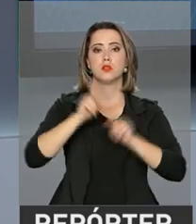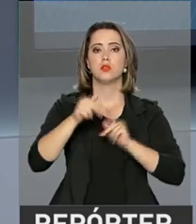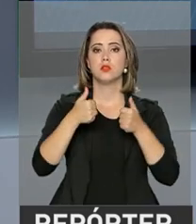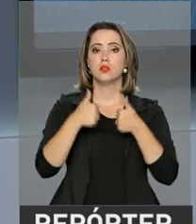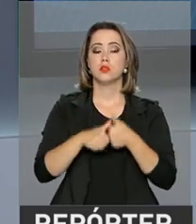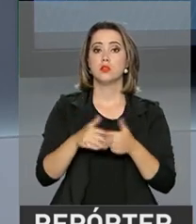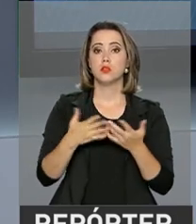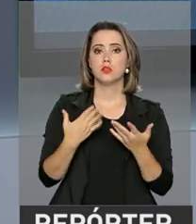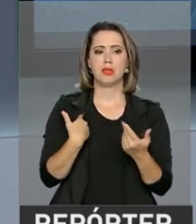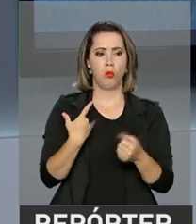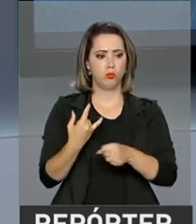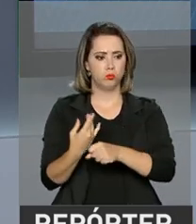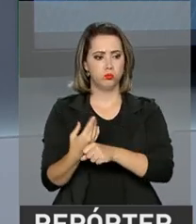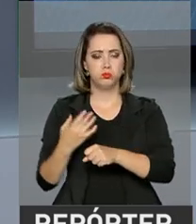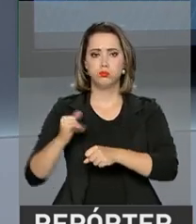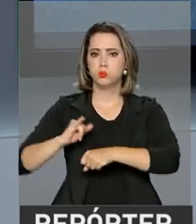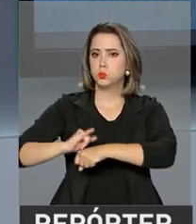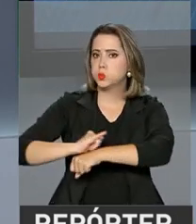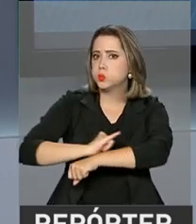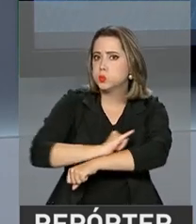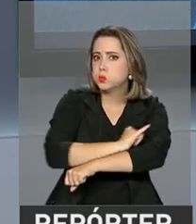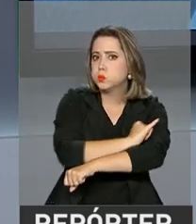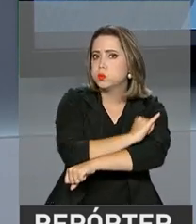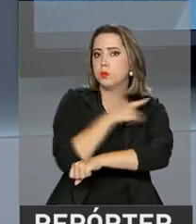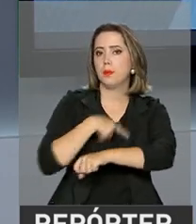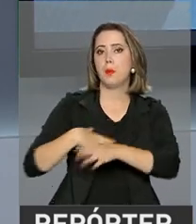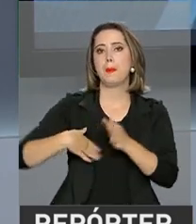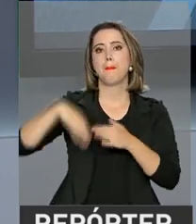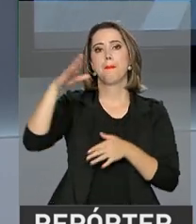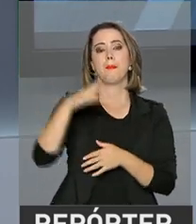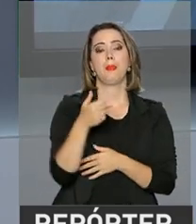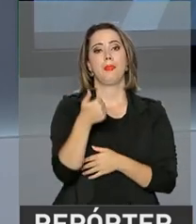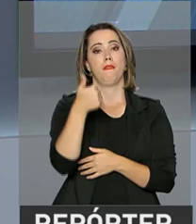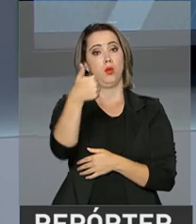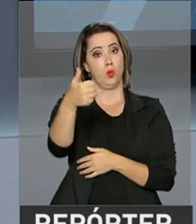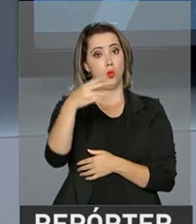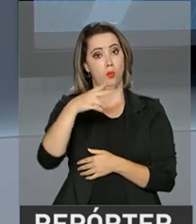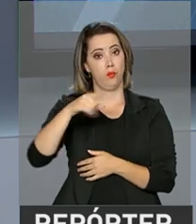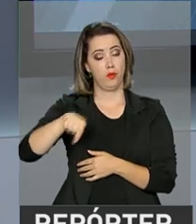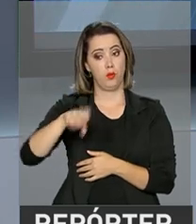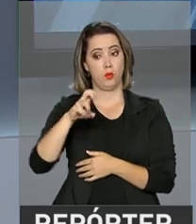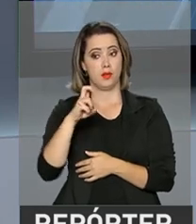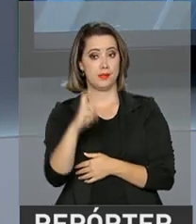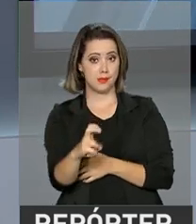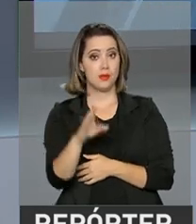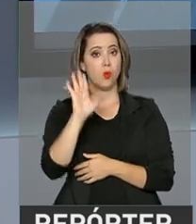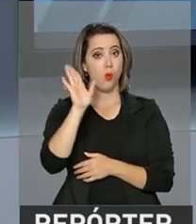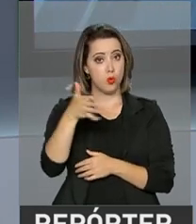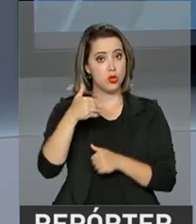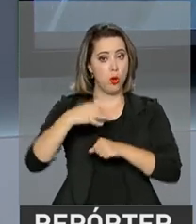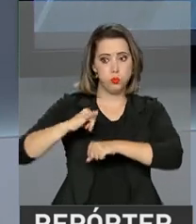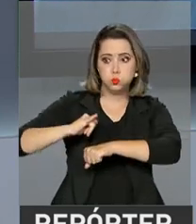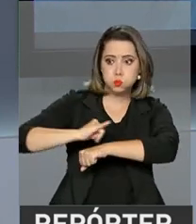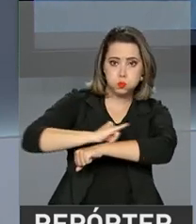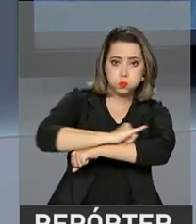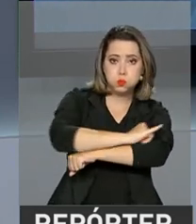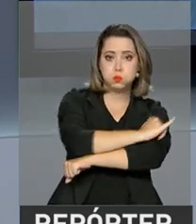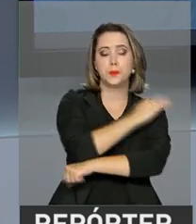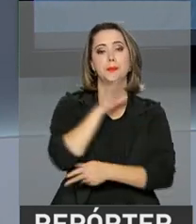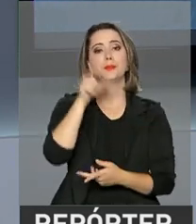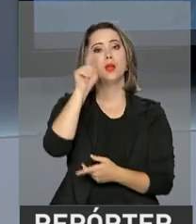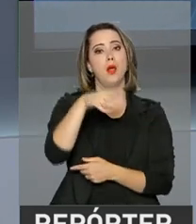está com peso acima do recomendado. Quase 1/5 dos brasileiros está obeso. A boa notícia é que o consumo de